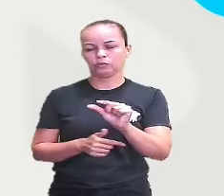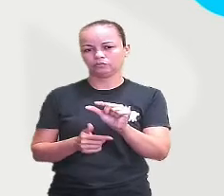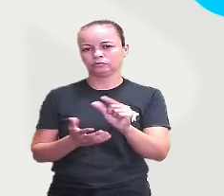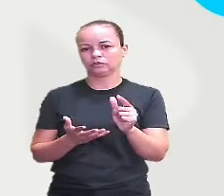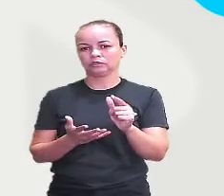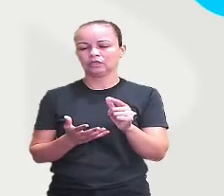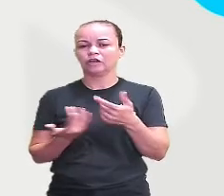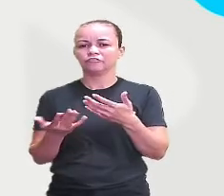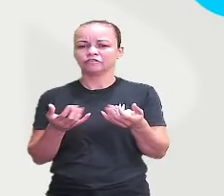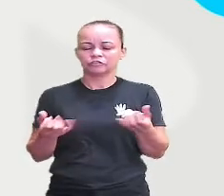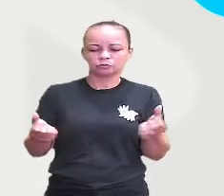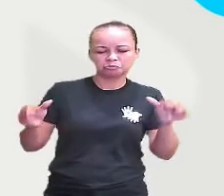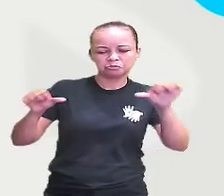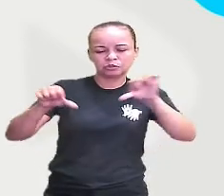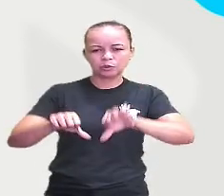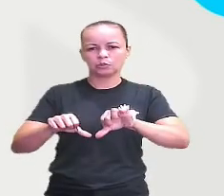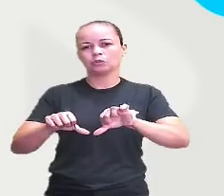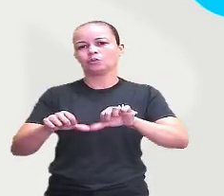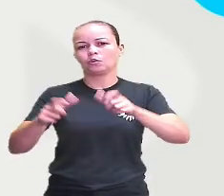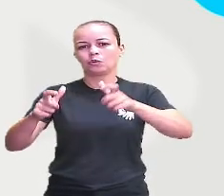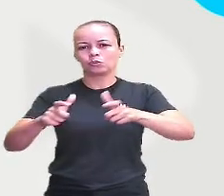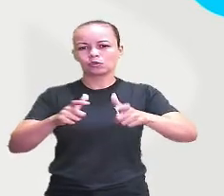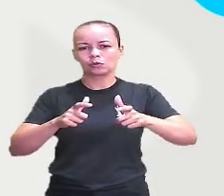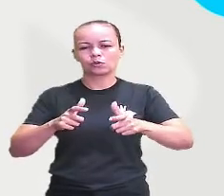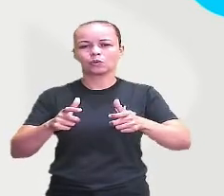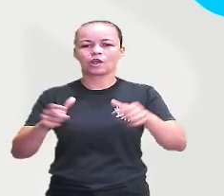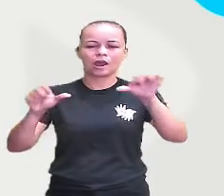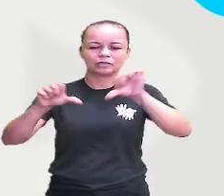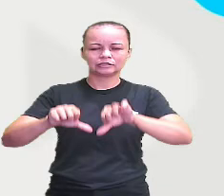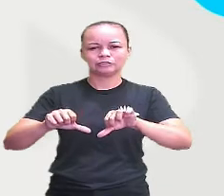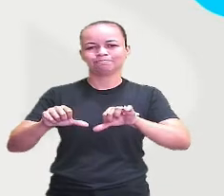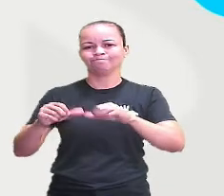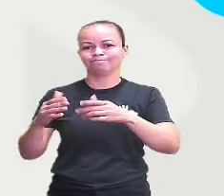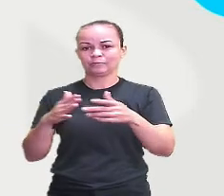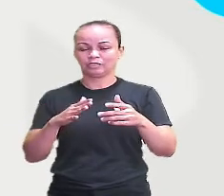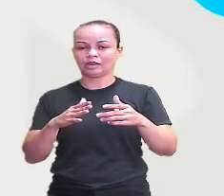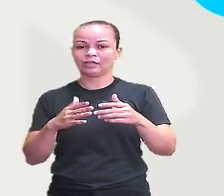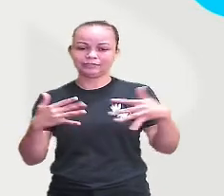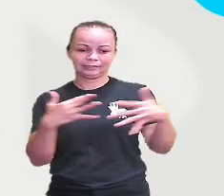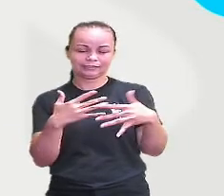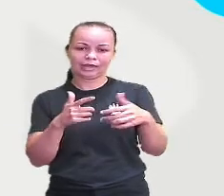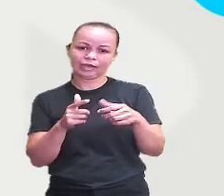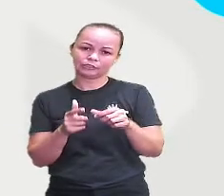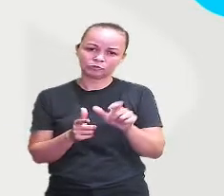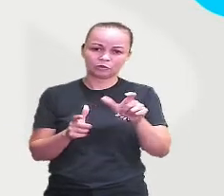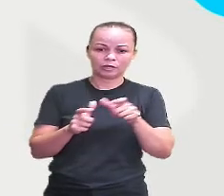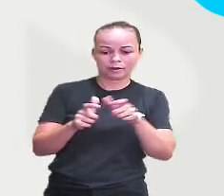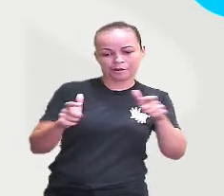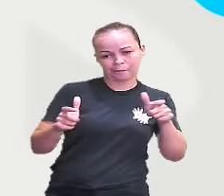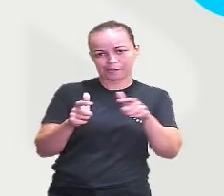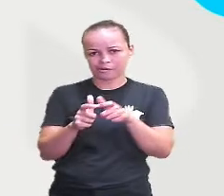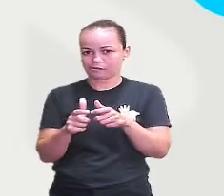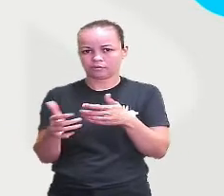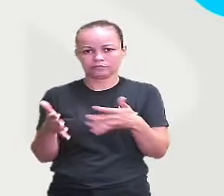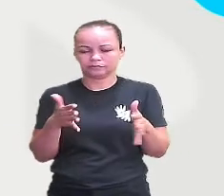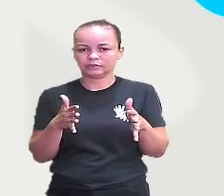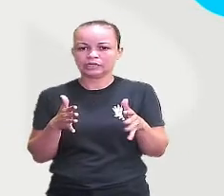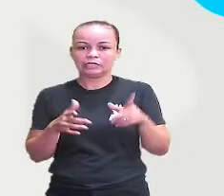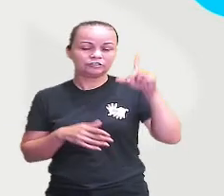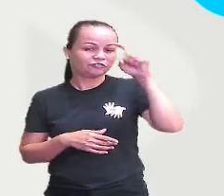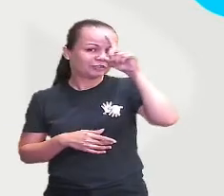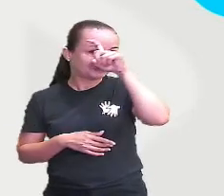vivem nos piores lugares das médias e grandes cidades, sendo dificultado seu